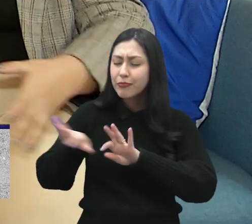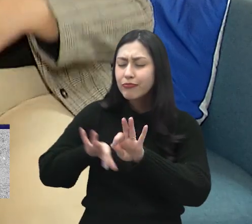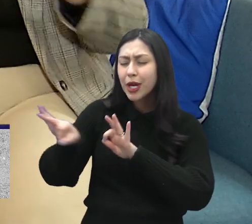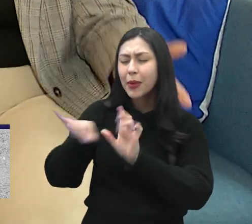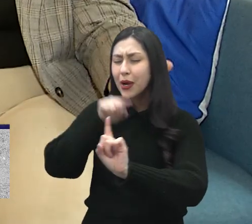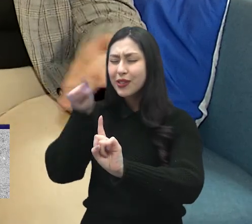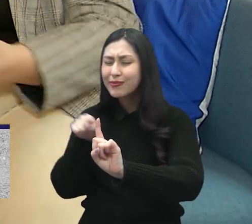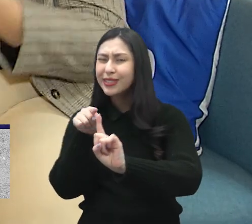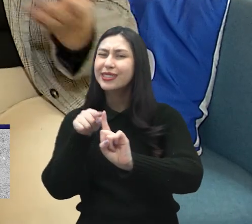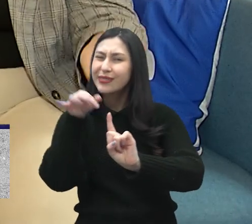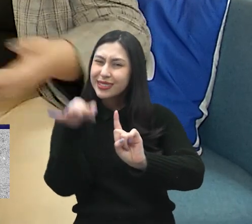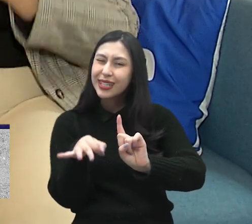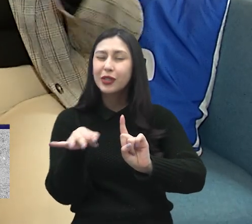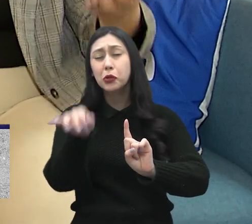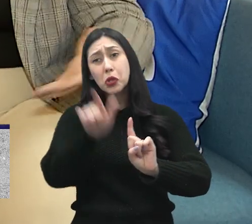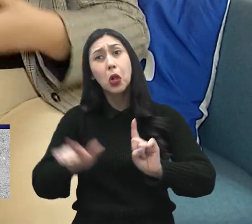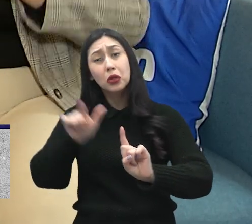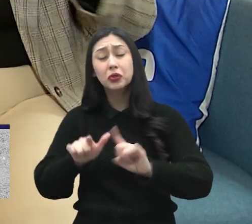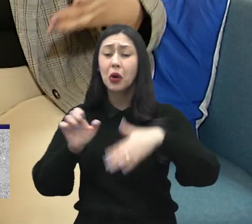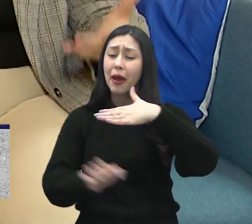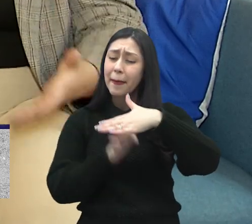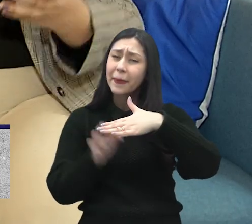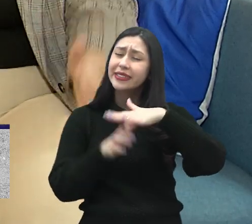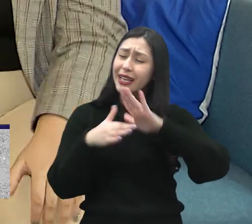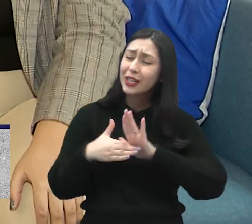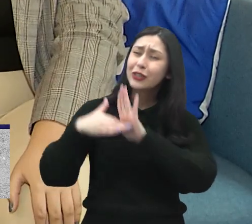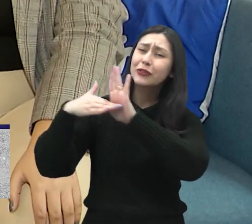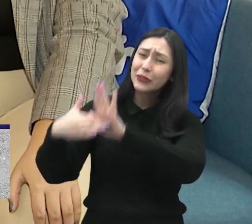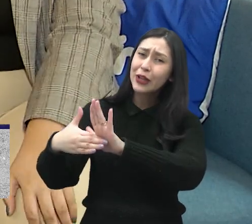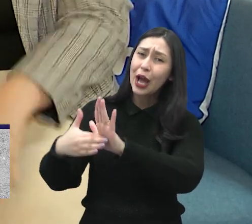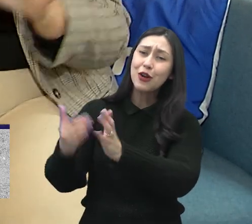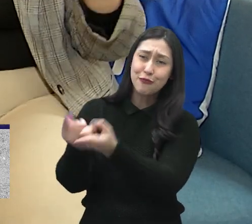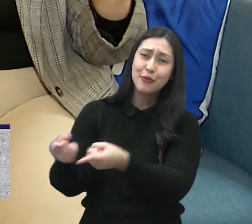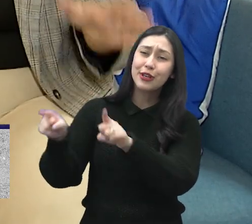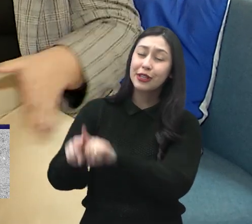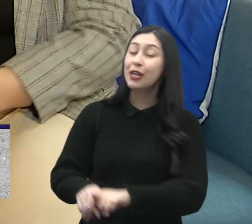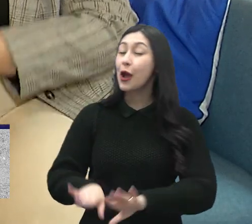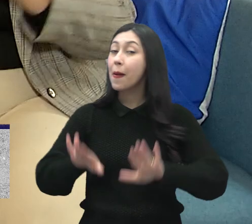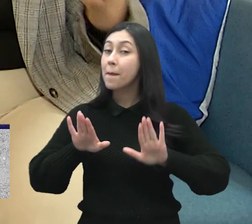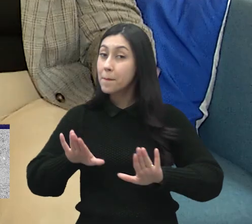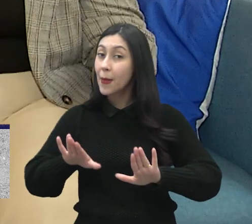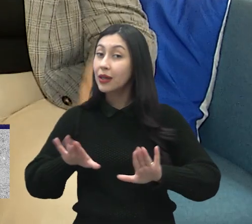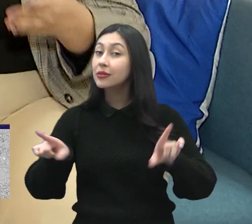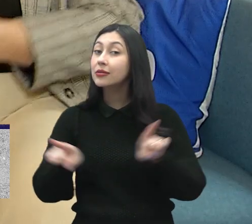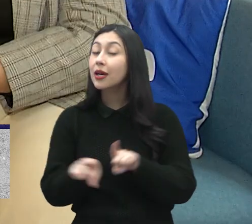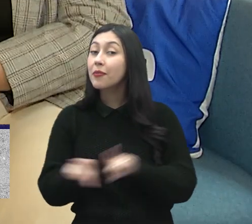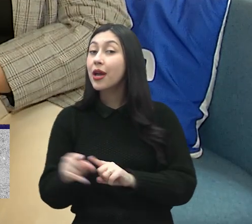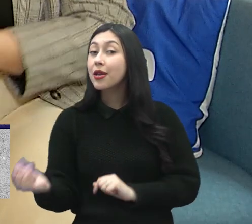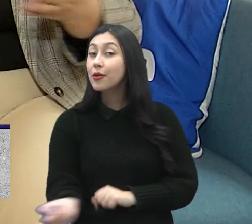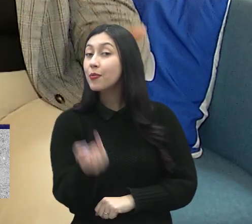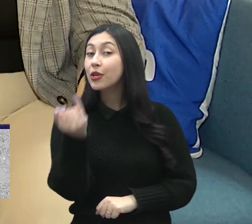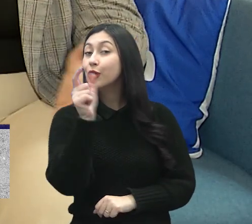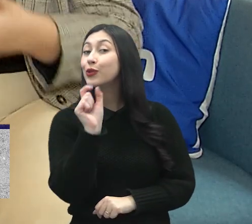de meta e claro também contar com a empresa, desenhar certinho o caminho. Mas também tem uma parte muito importante que é